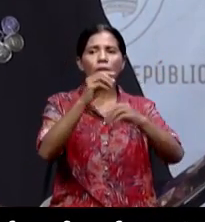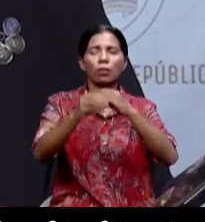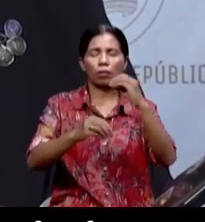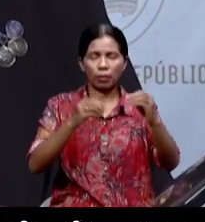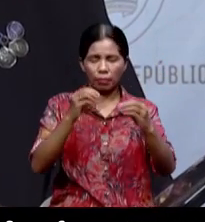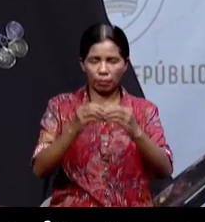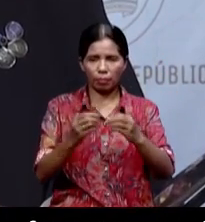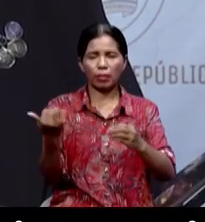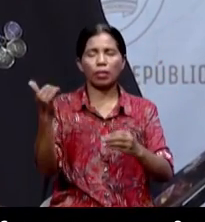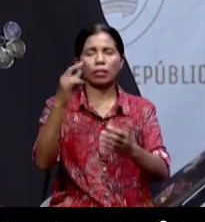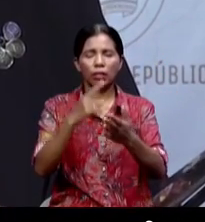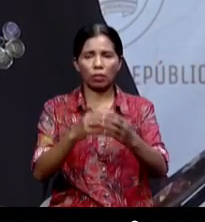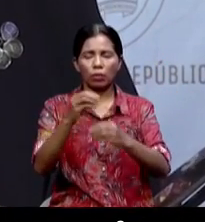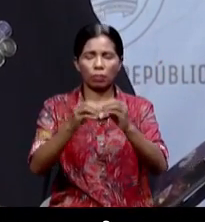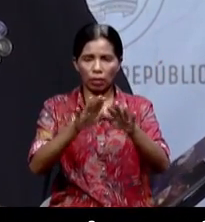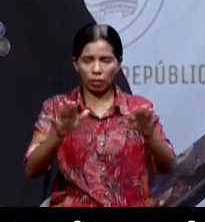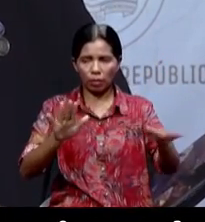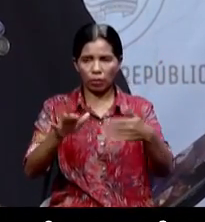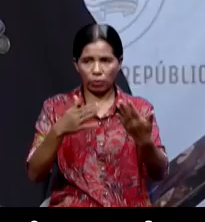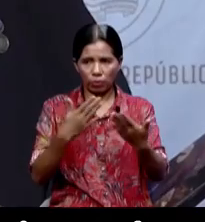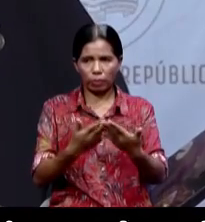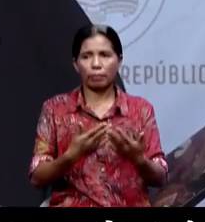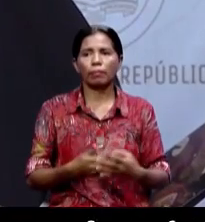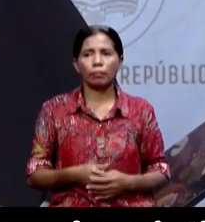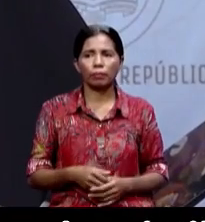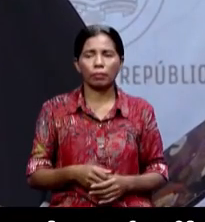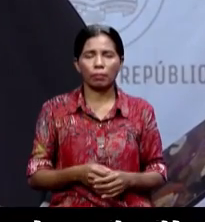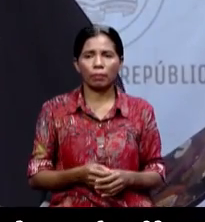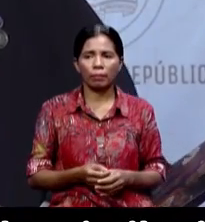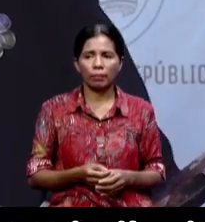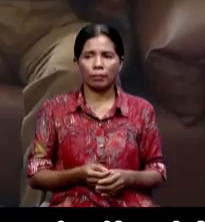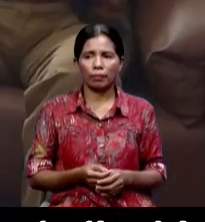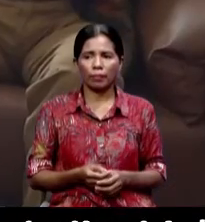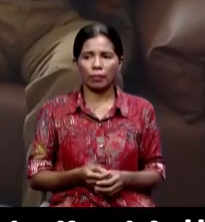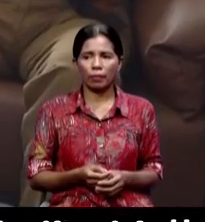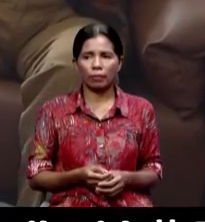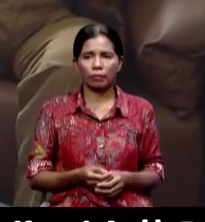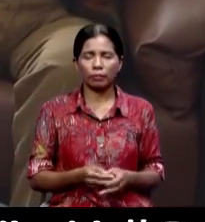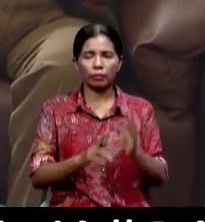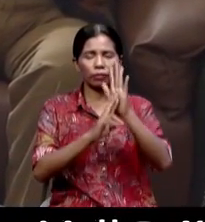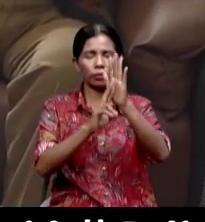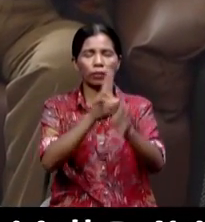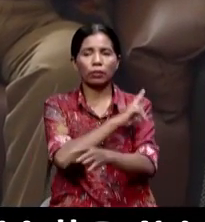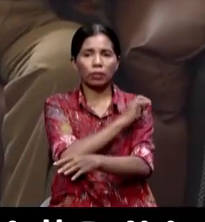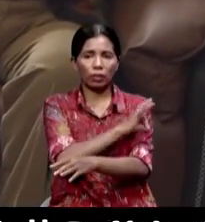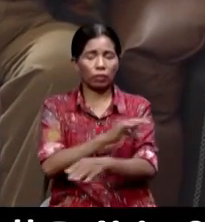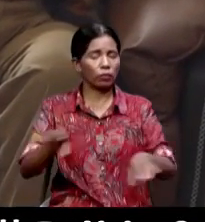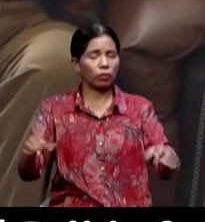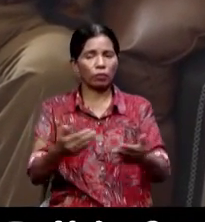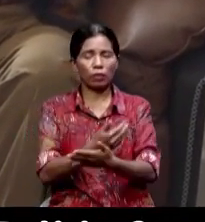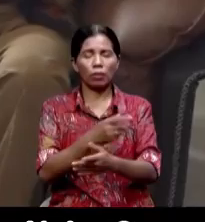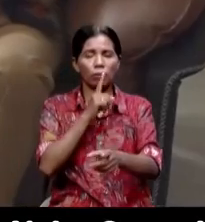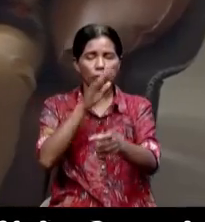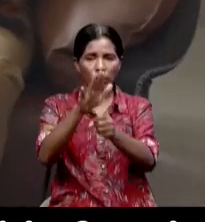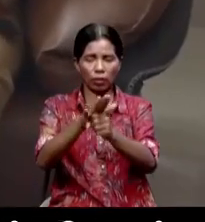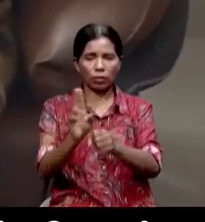sir nebe ma ke relasiona kola barik sir. Be a better country for children. Representante UNICEF Fong promete UNICEF se